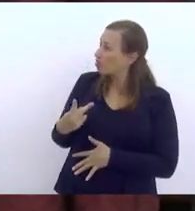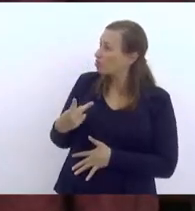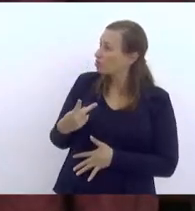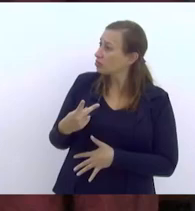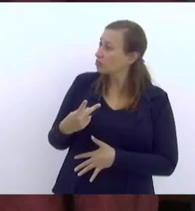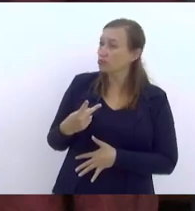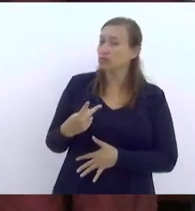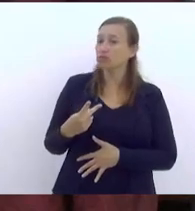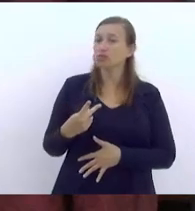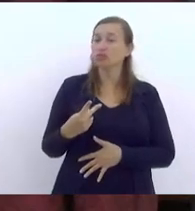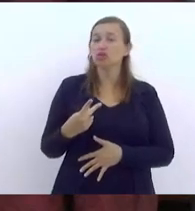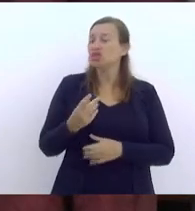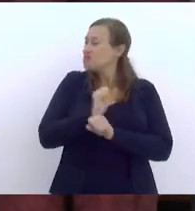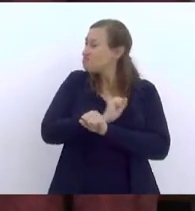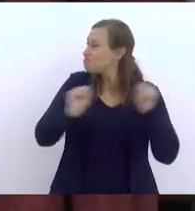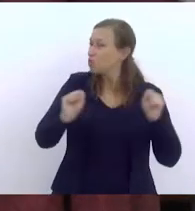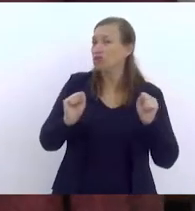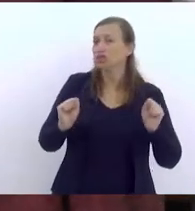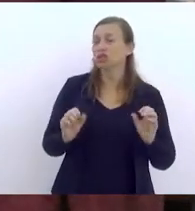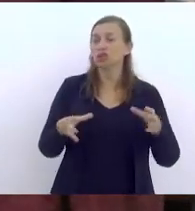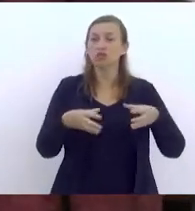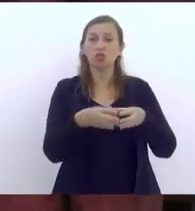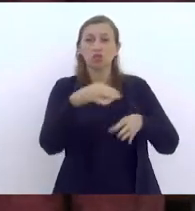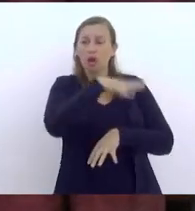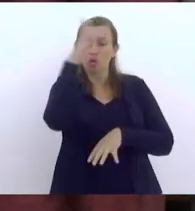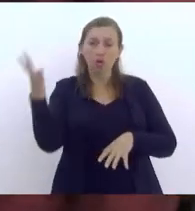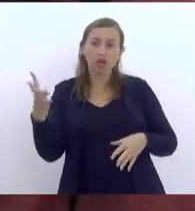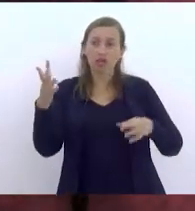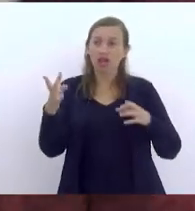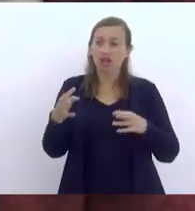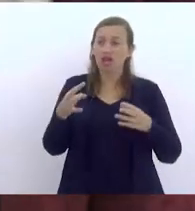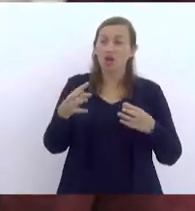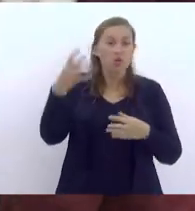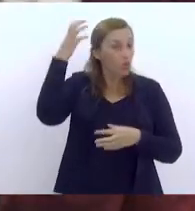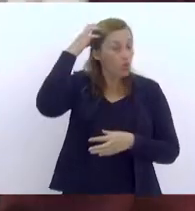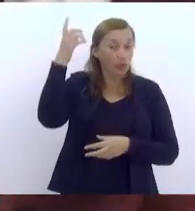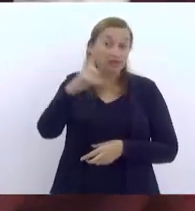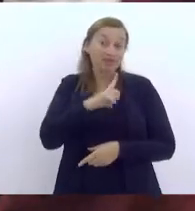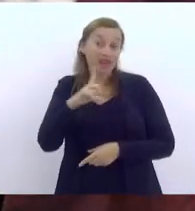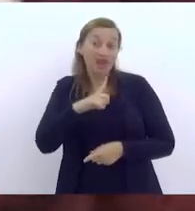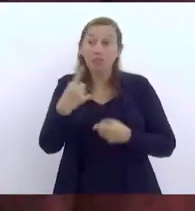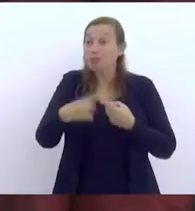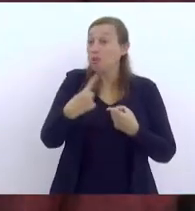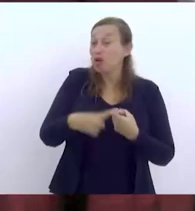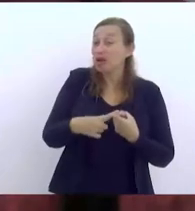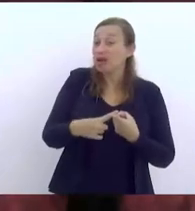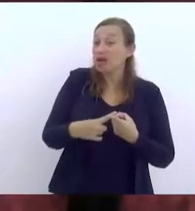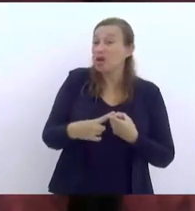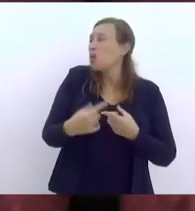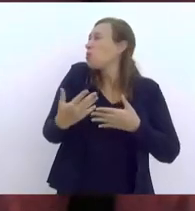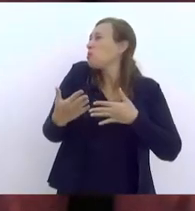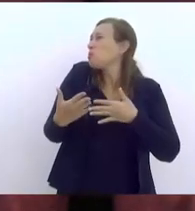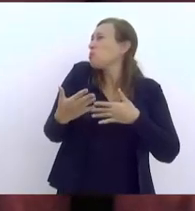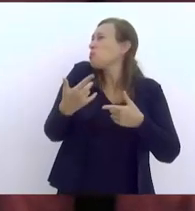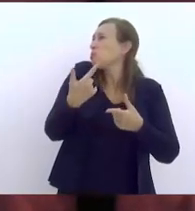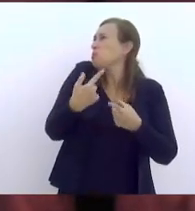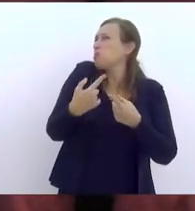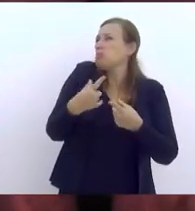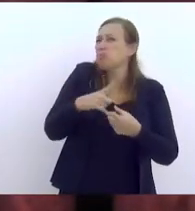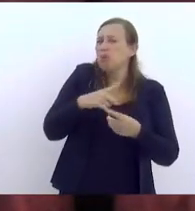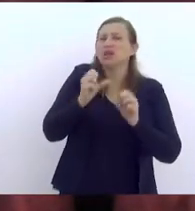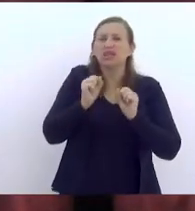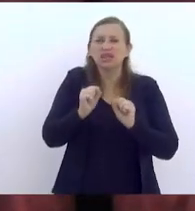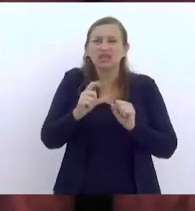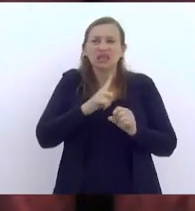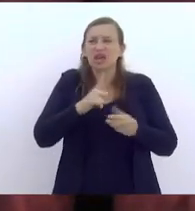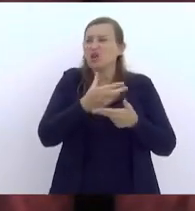é impossível o Arco-Íris ser responsável por esse evento, porque esse tipo pode ter o que for. O